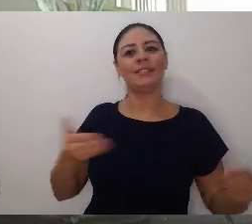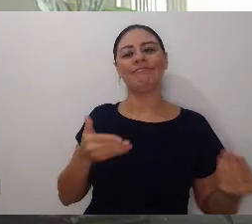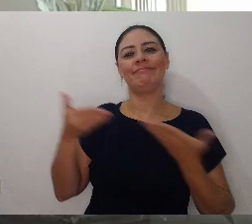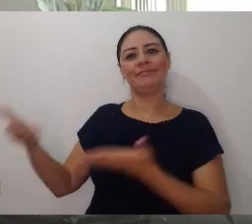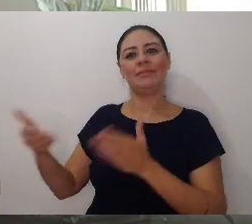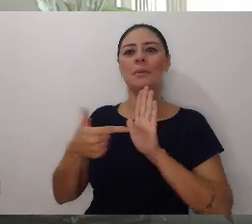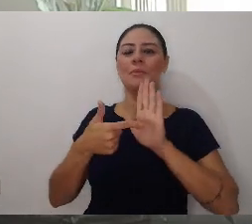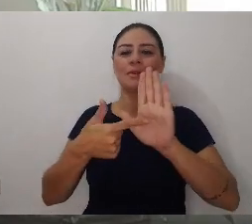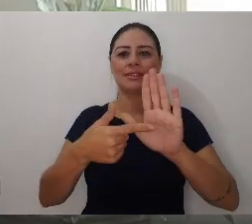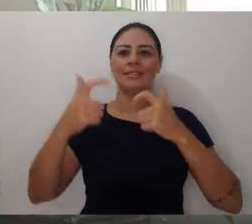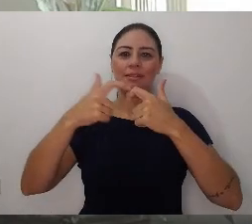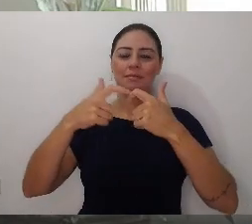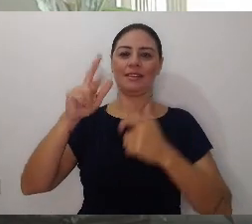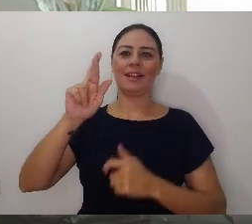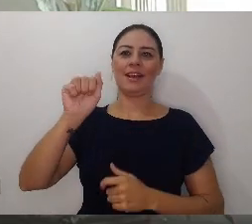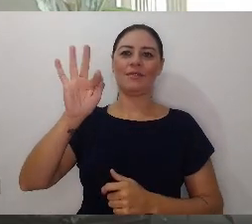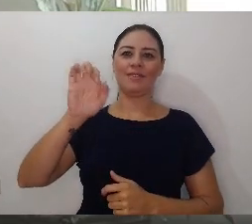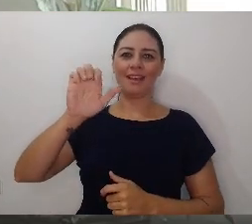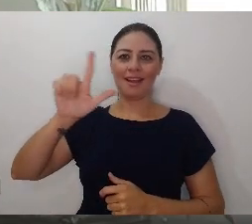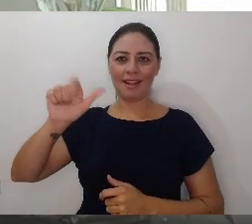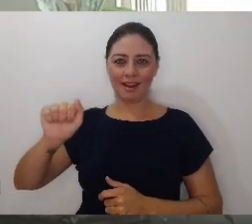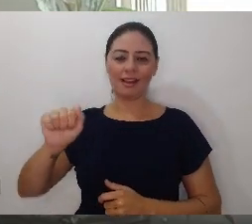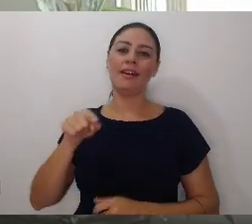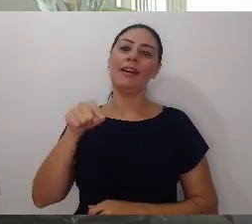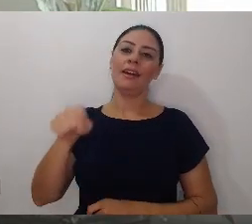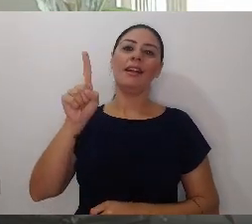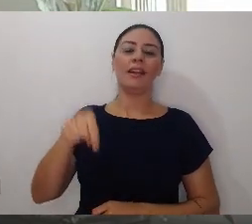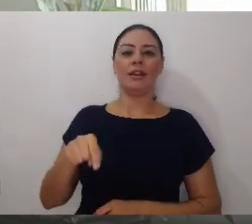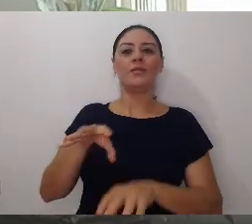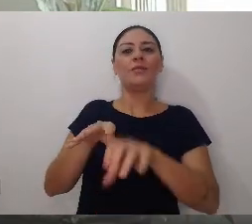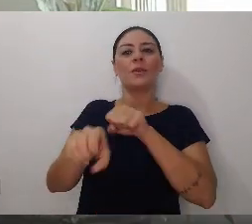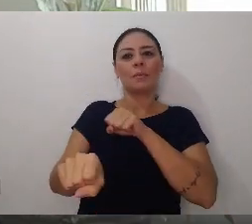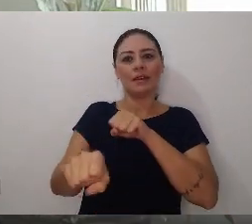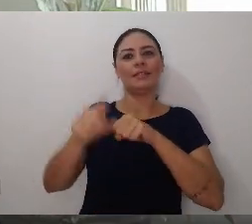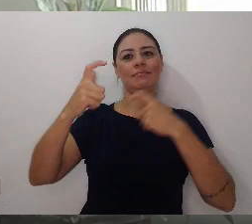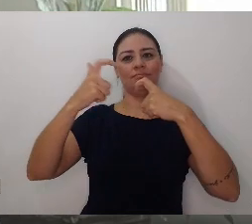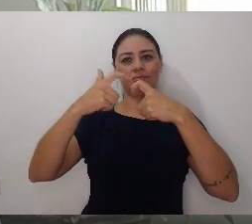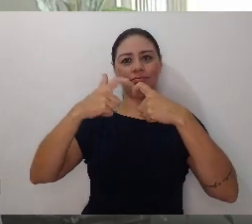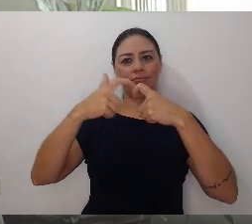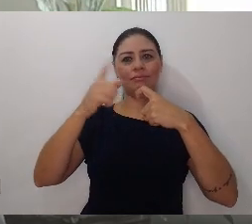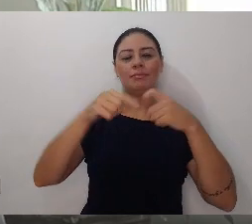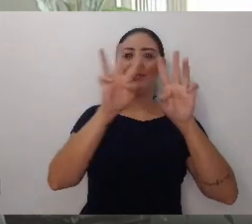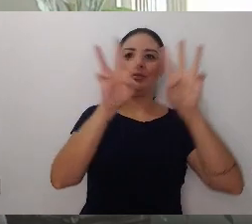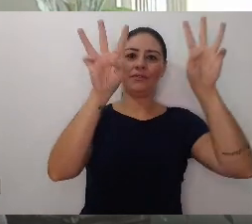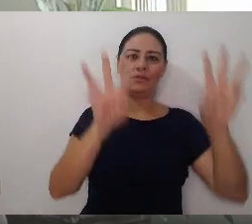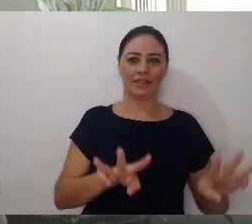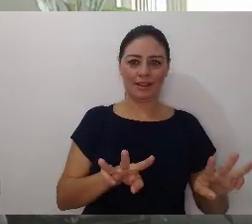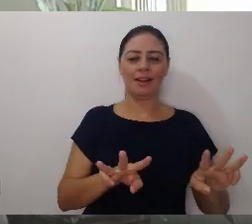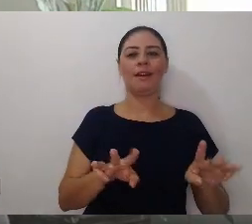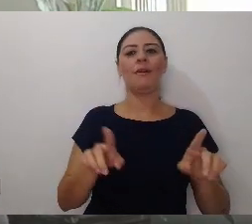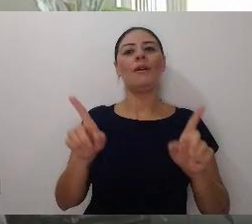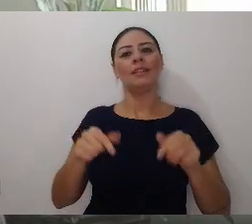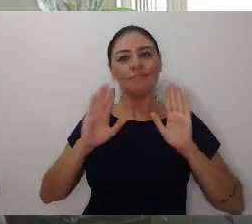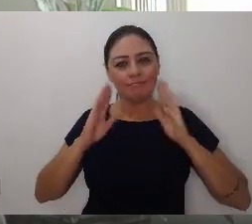crianças. Então, eu vou apresentar a doutora Rafaela Borges Cardoso Caum. Ela é formada em medicina